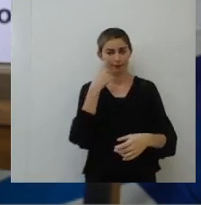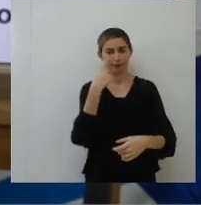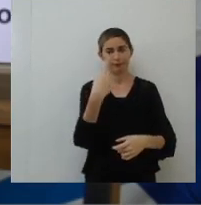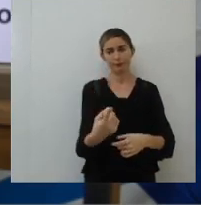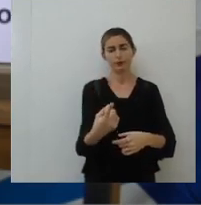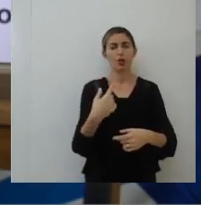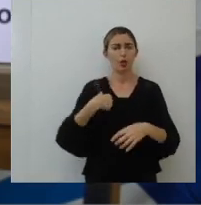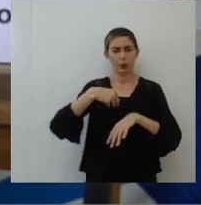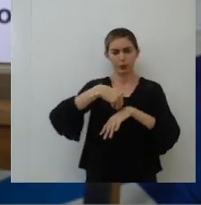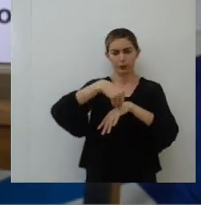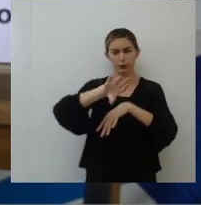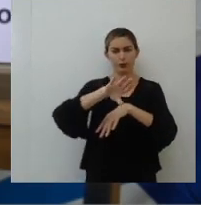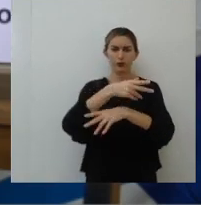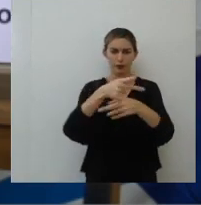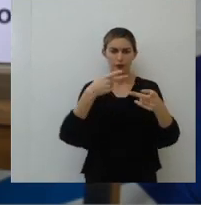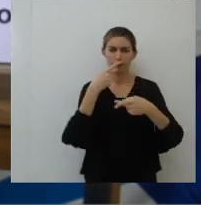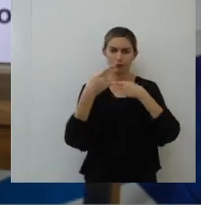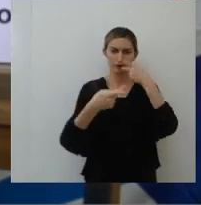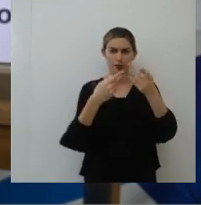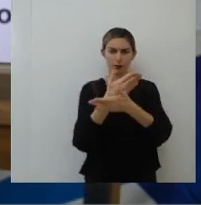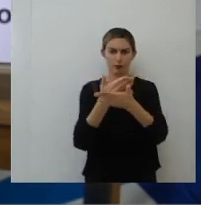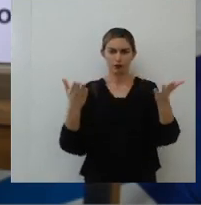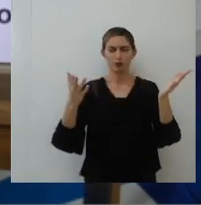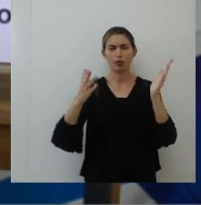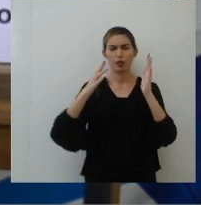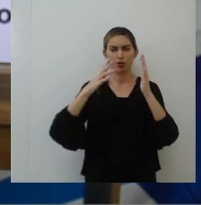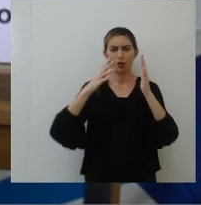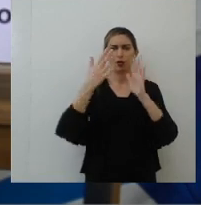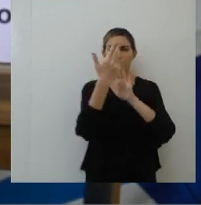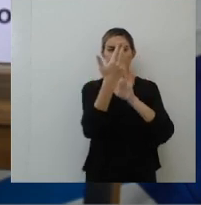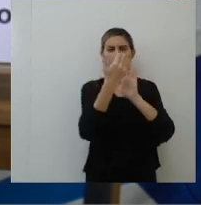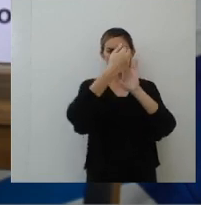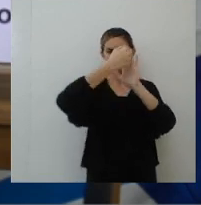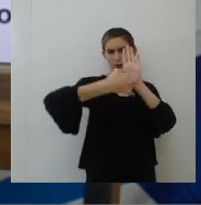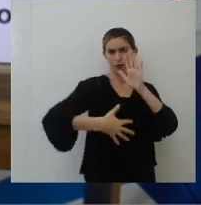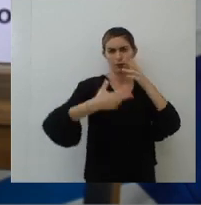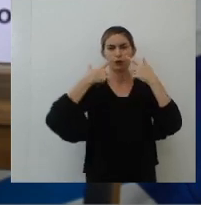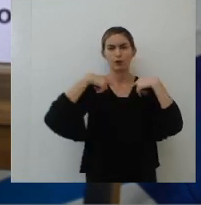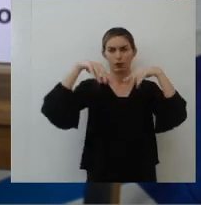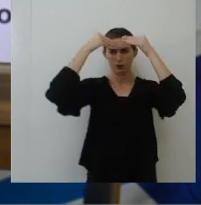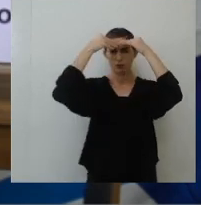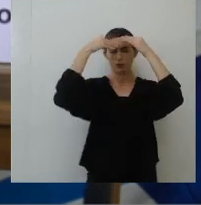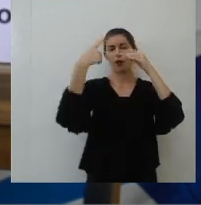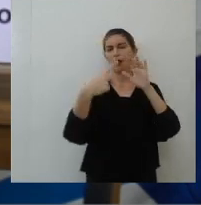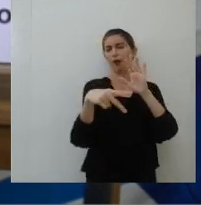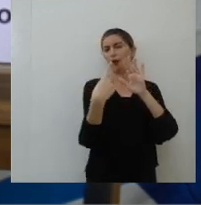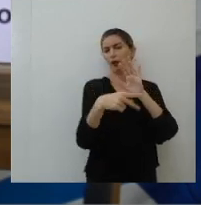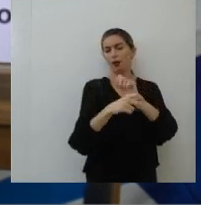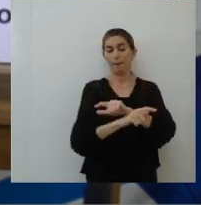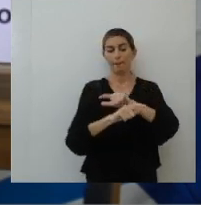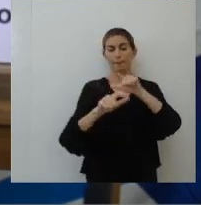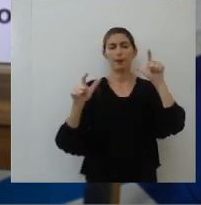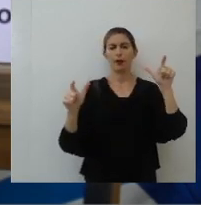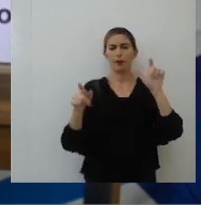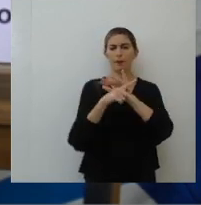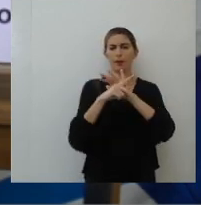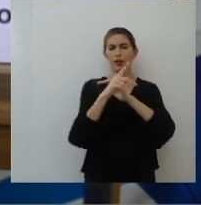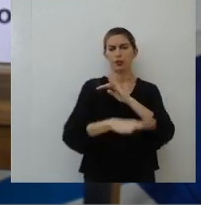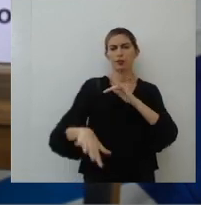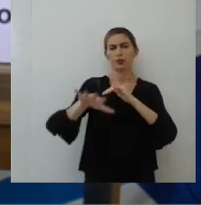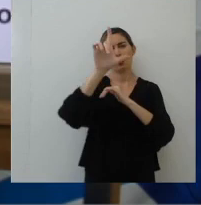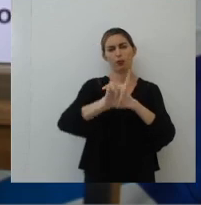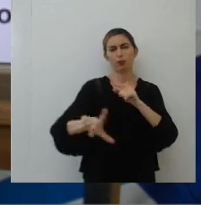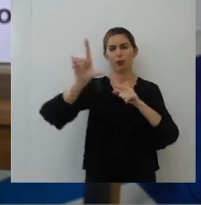Veja, eu trouxe para vocês, eu disse a vocês que as figuras de linguagem, elas, em sua grande maioria, pertencem ao universo